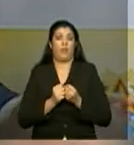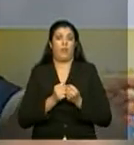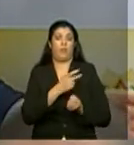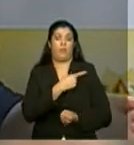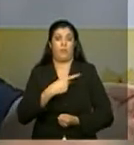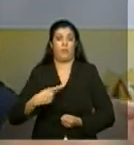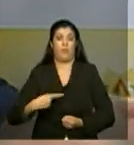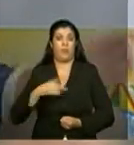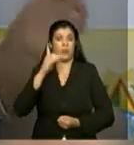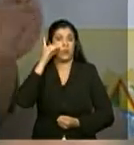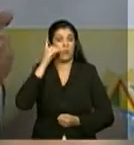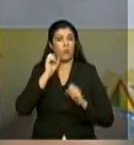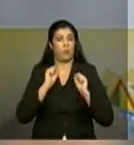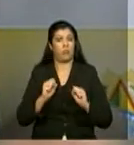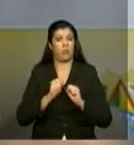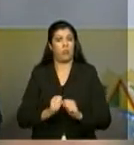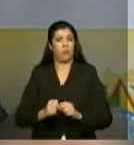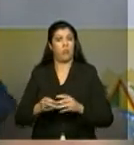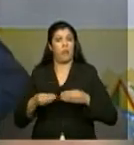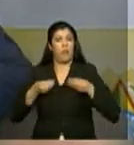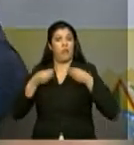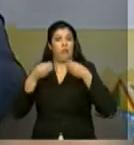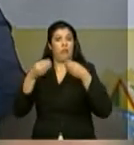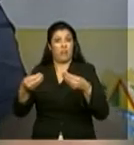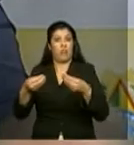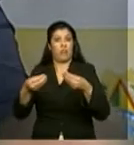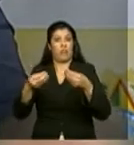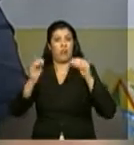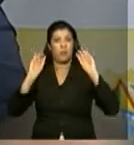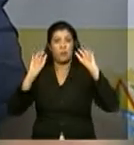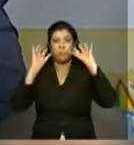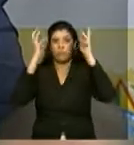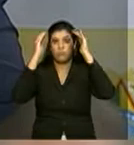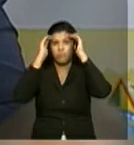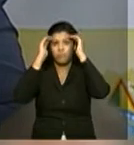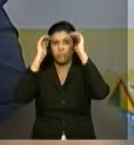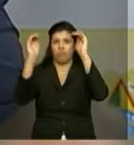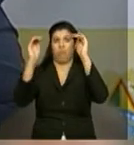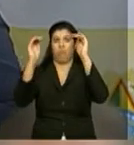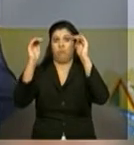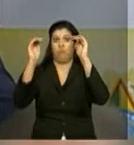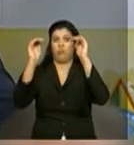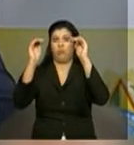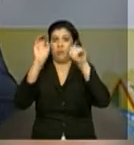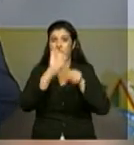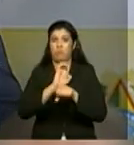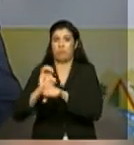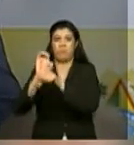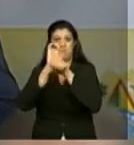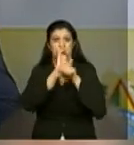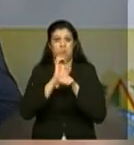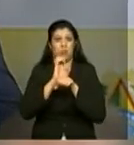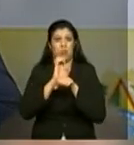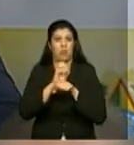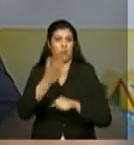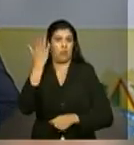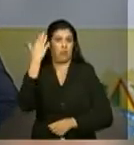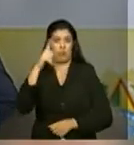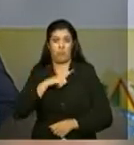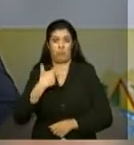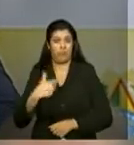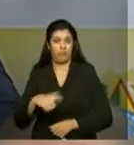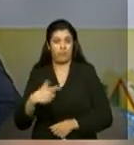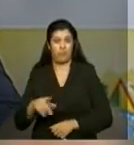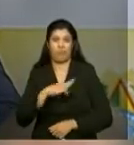pudesse dar as honras de estado que foi negada na época da da morte como também nós